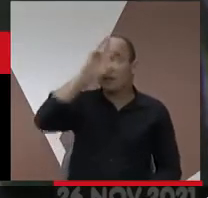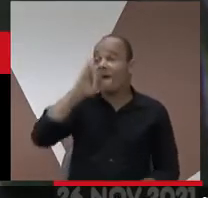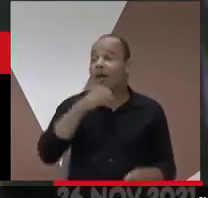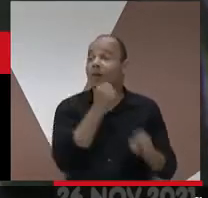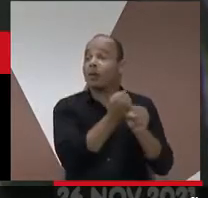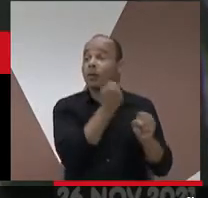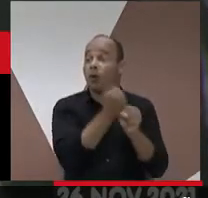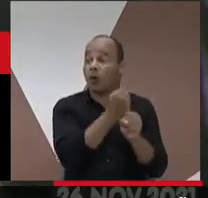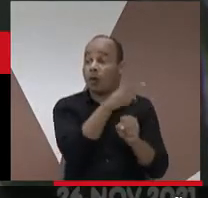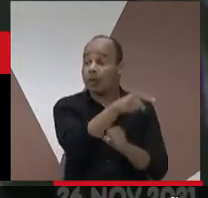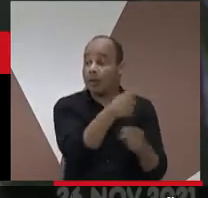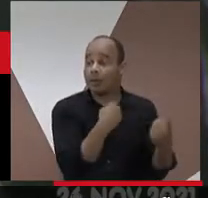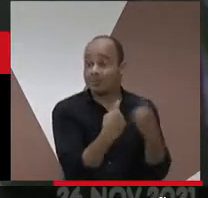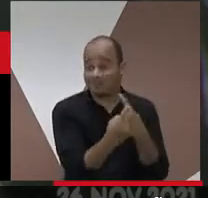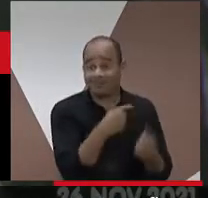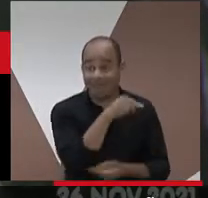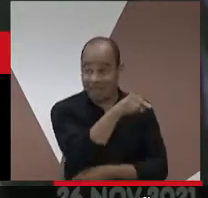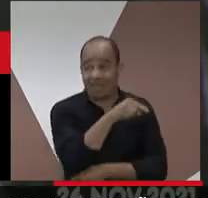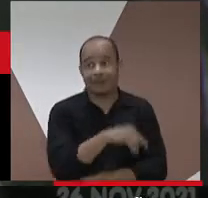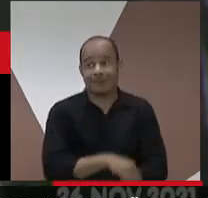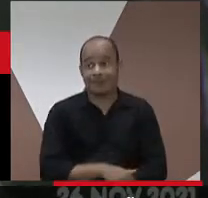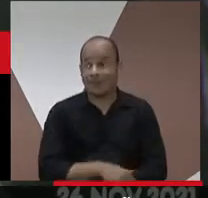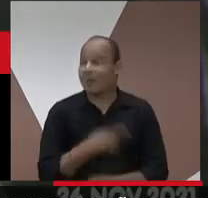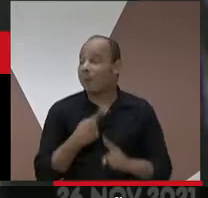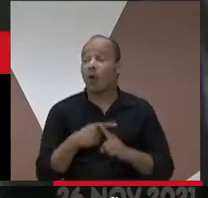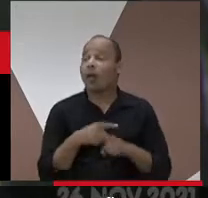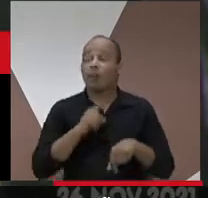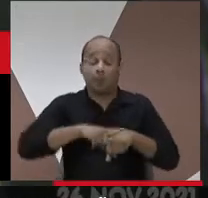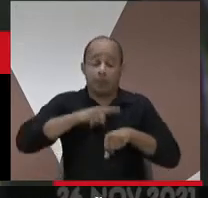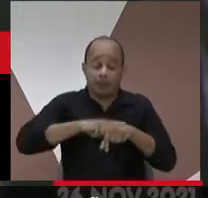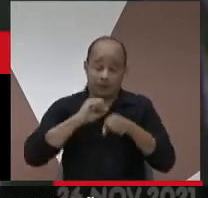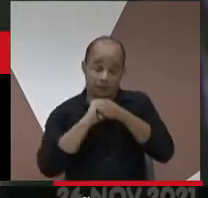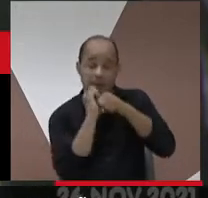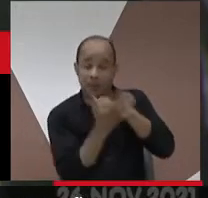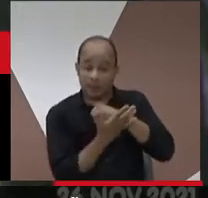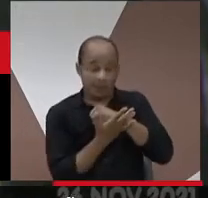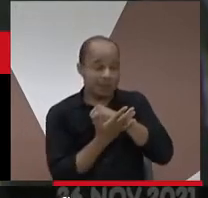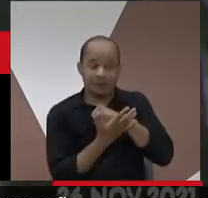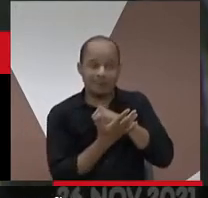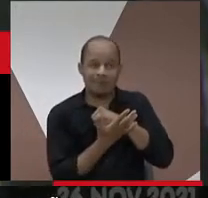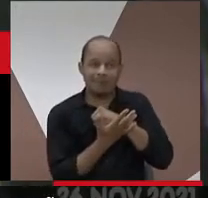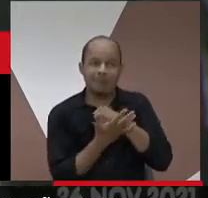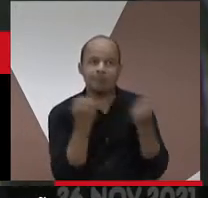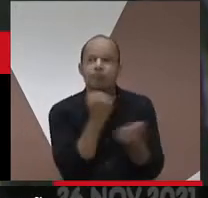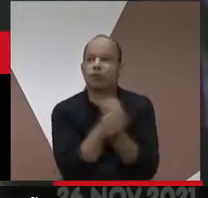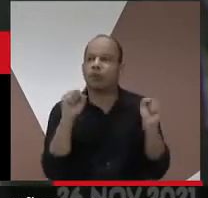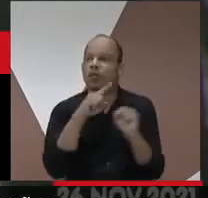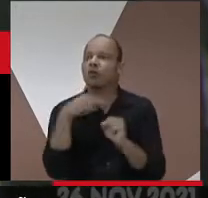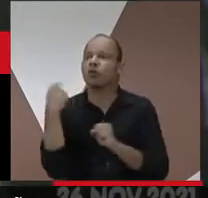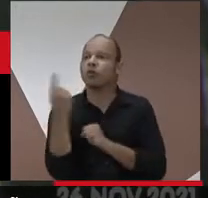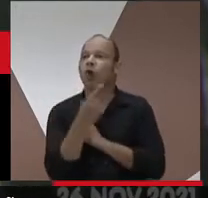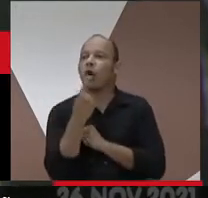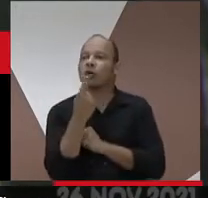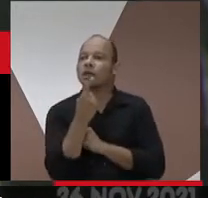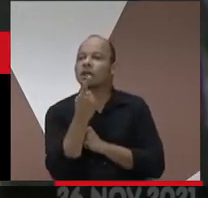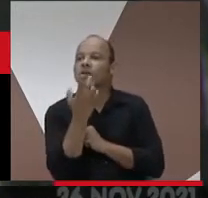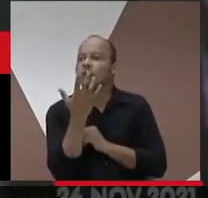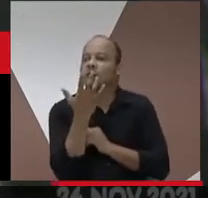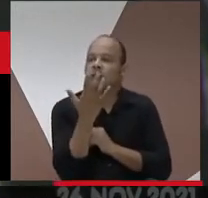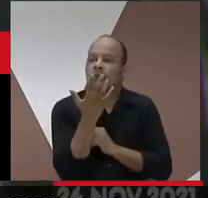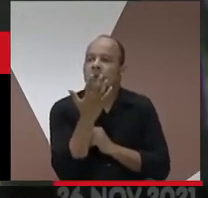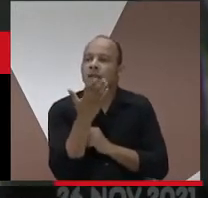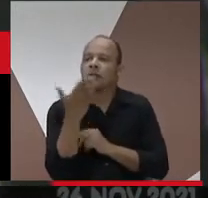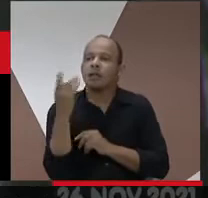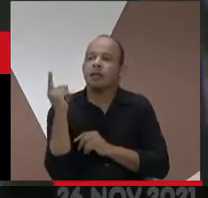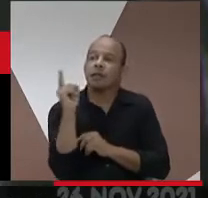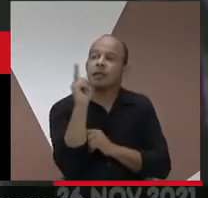vivendo num período de pandemia e não foi possível que nós, enquanto lideranças, descêssemos e fôssemos